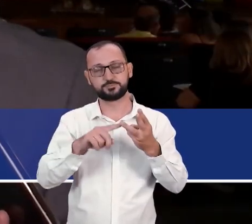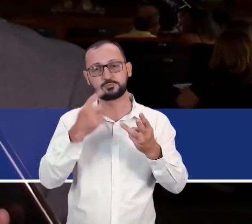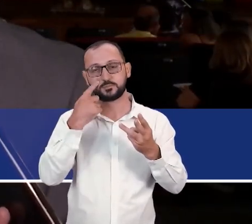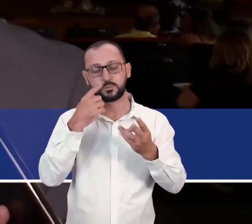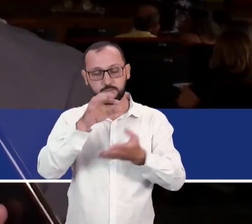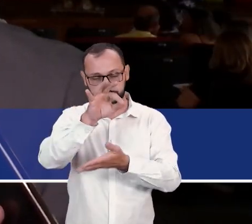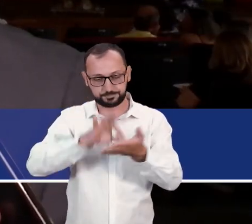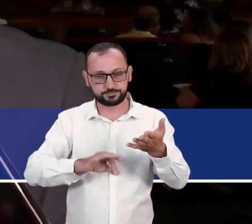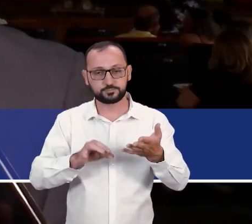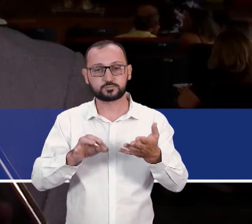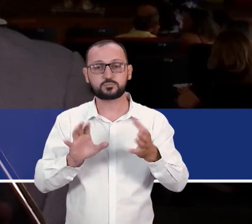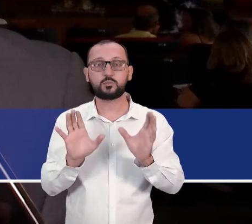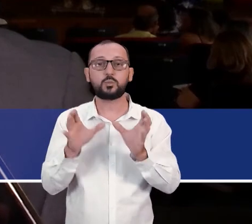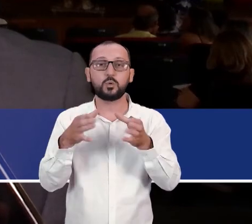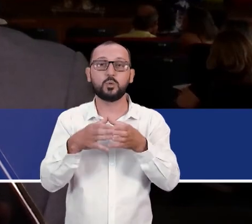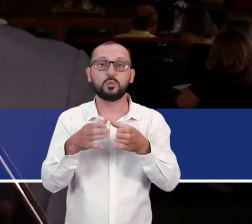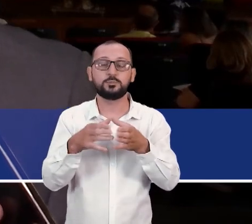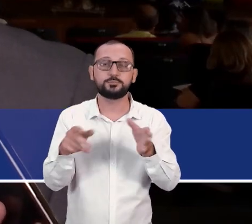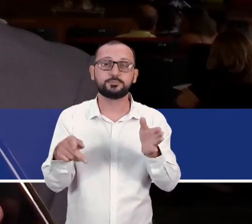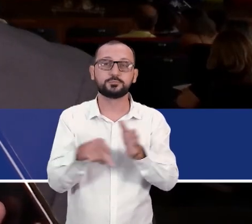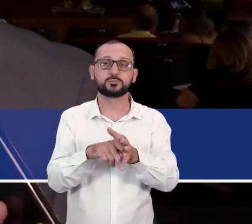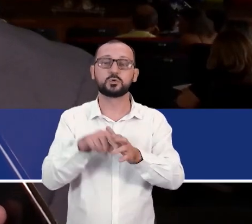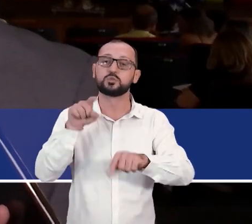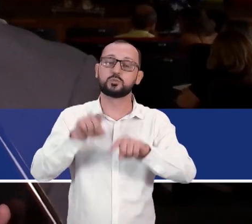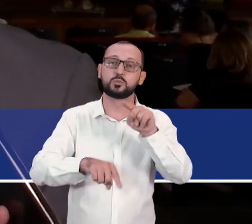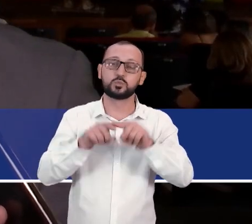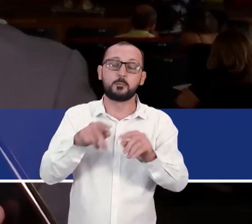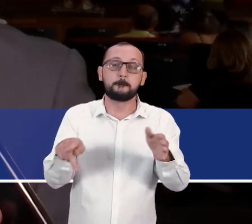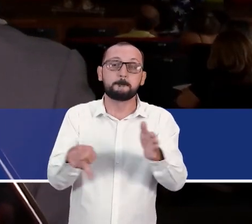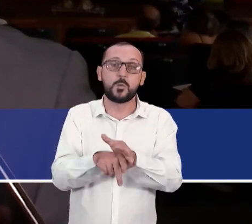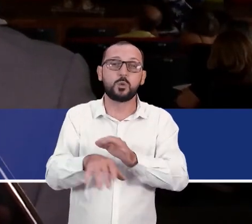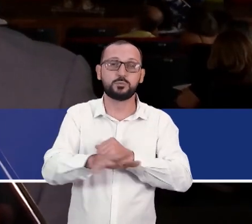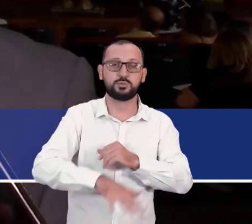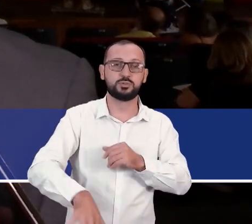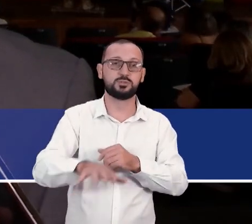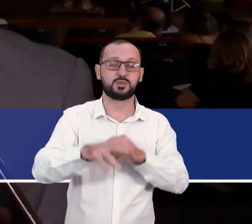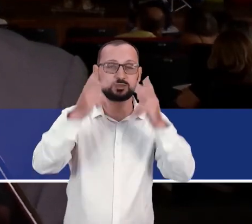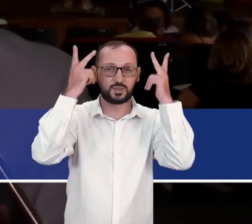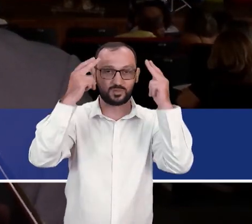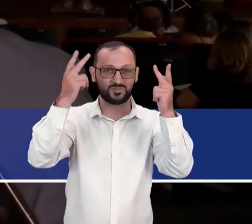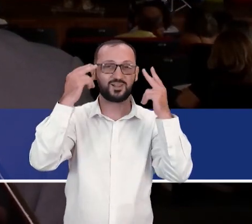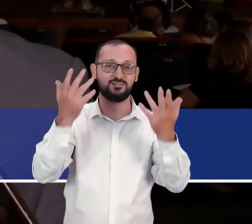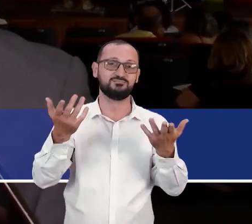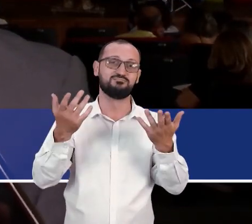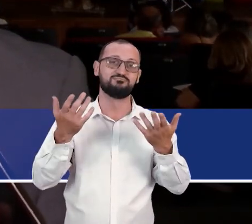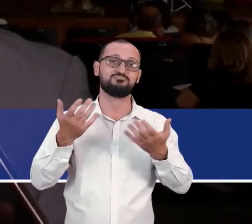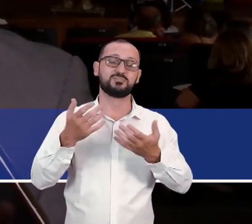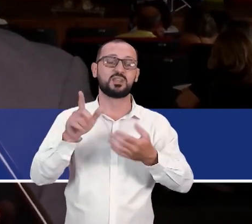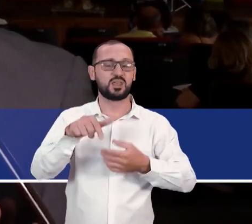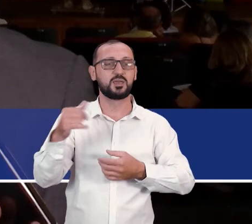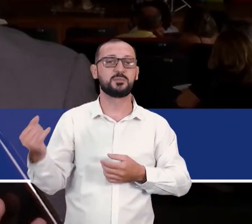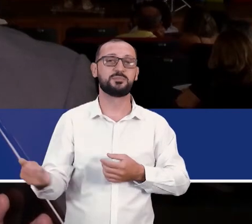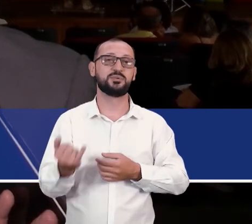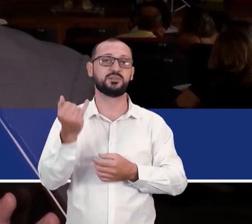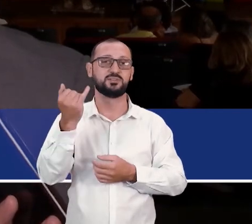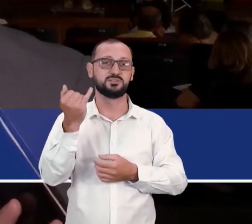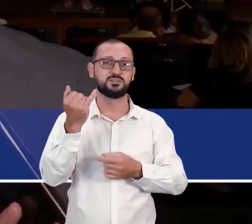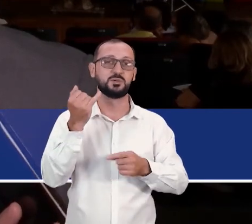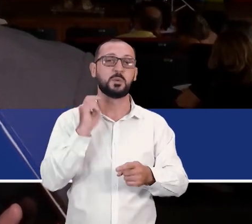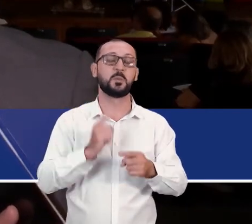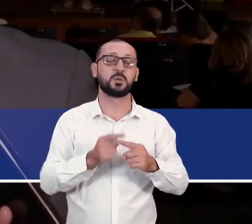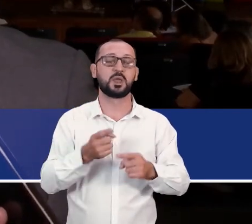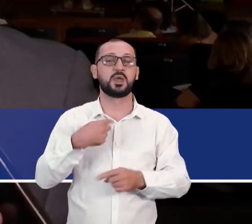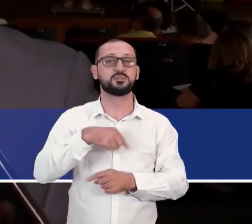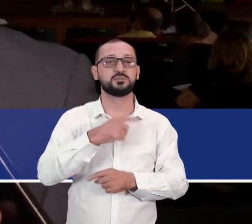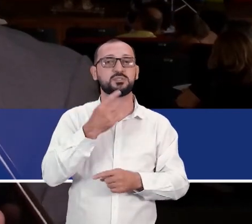assinar a Câmara Setorial dos Produtos Nativos, que é um passo muito importante, porque